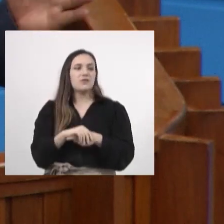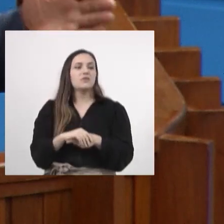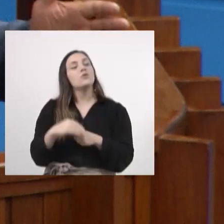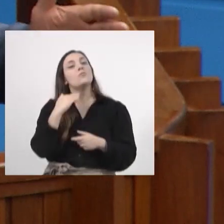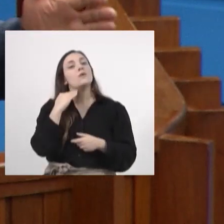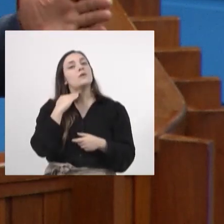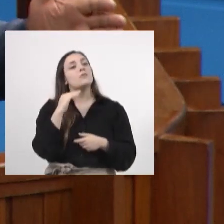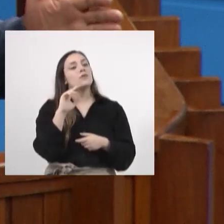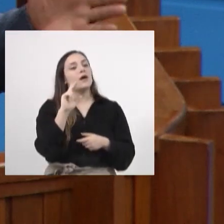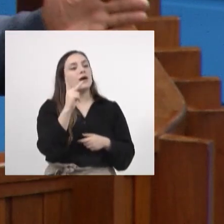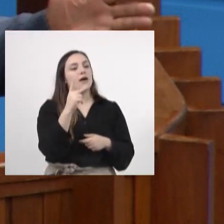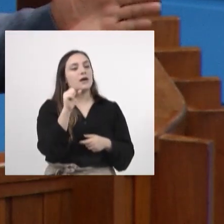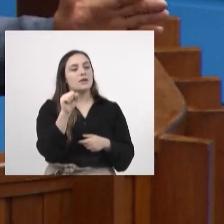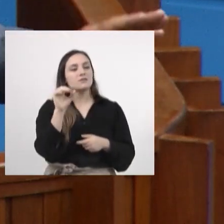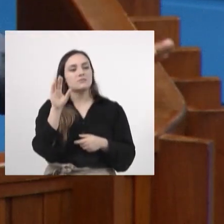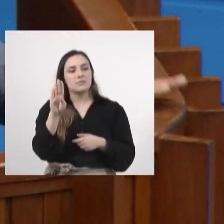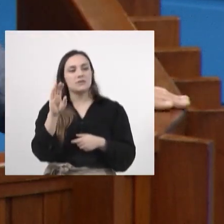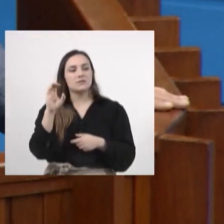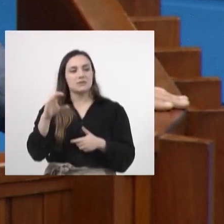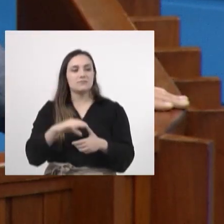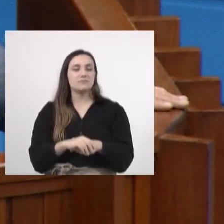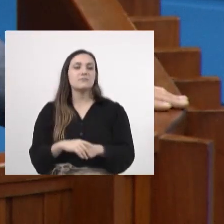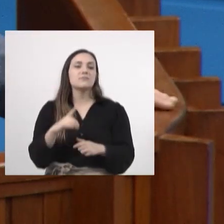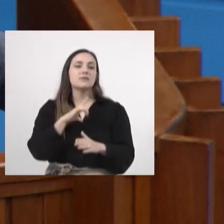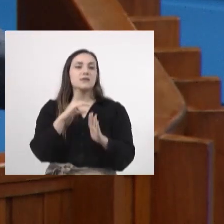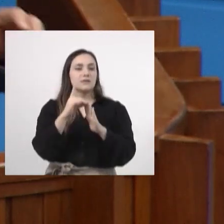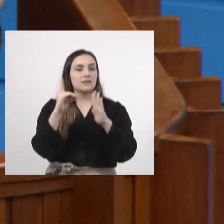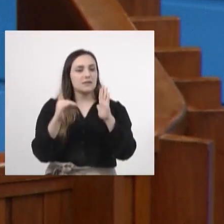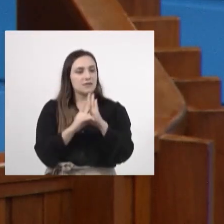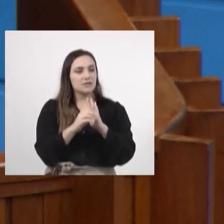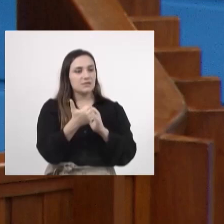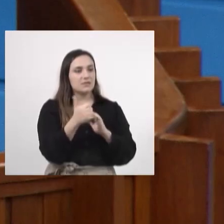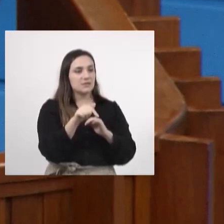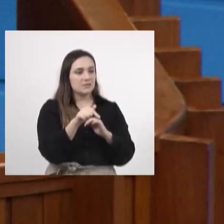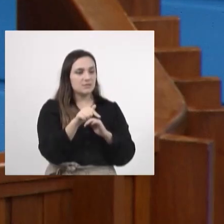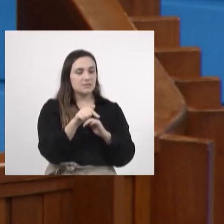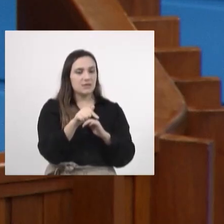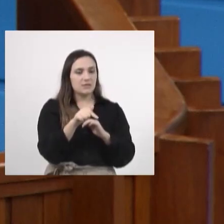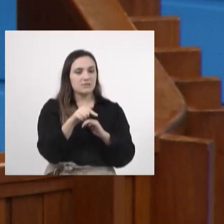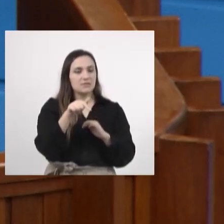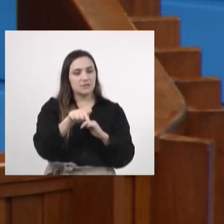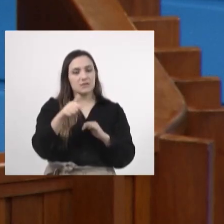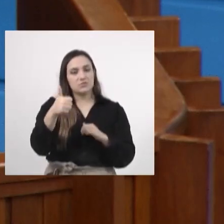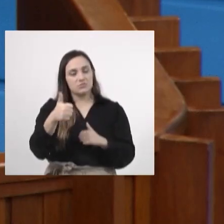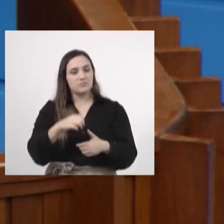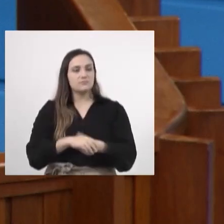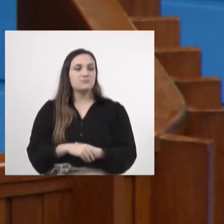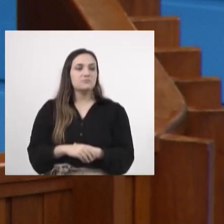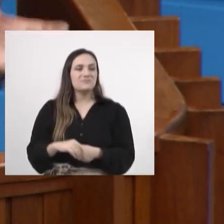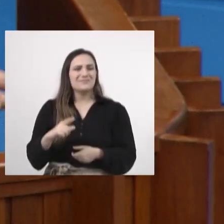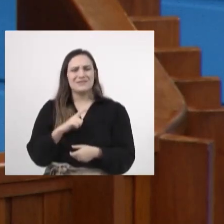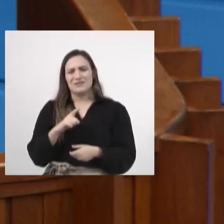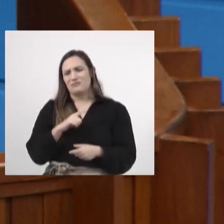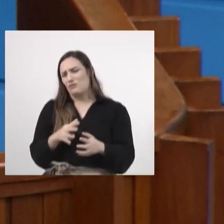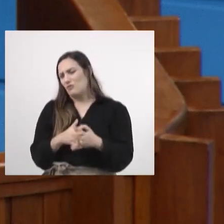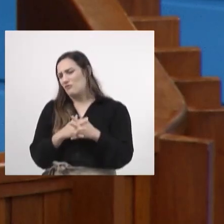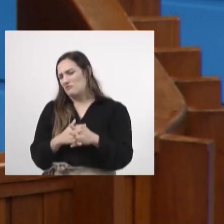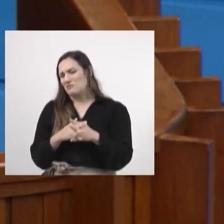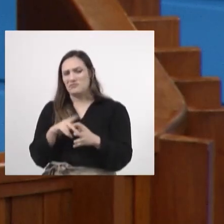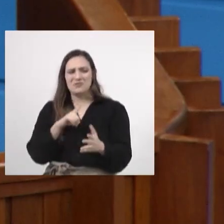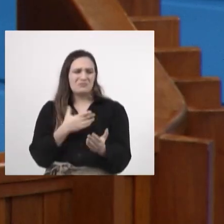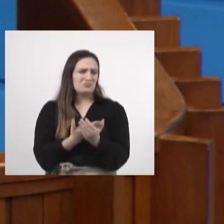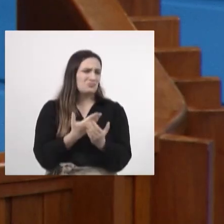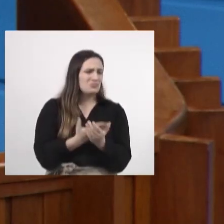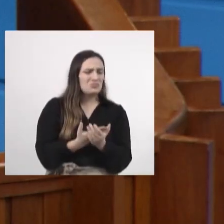o famoso decreto 1771, que aí criou-se um embaraço, criou-se um estudo